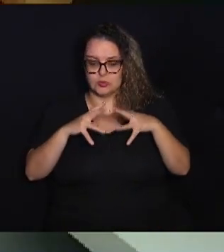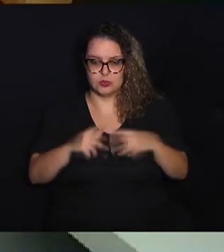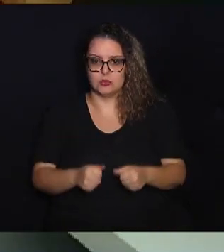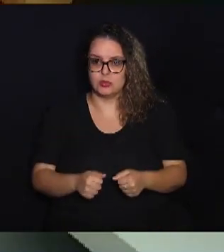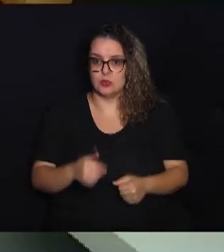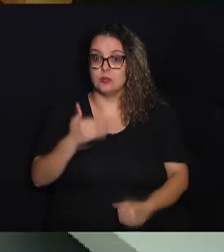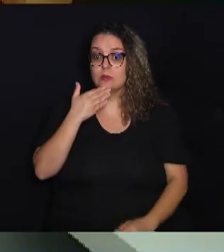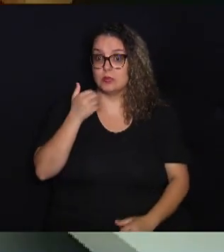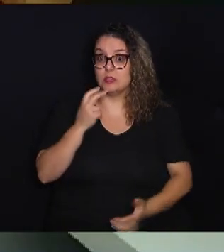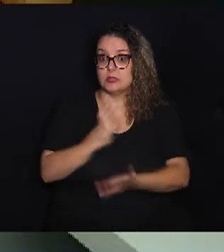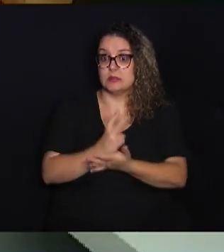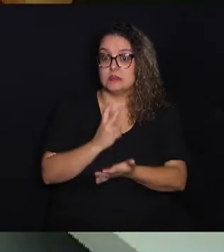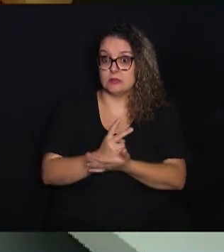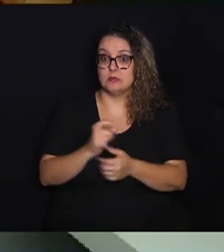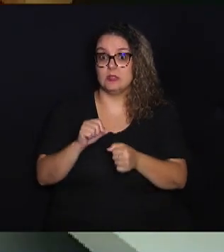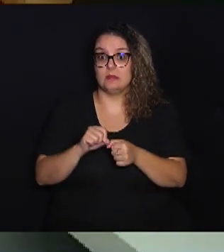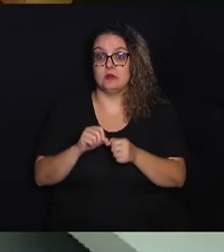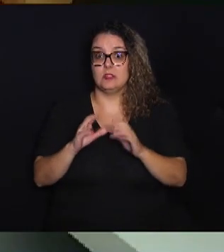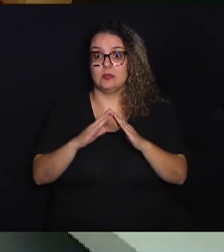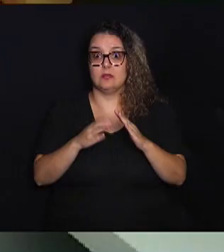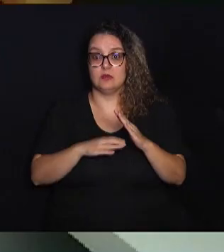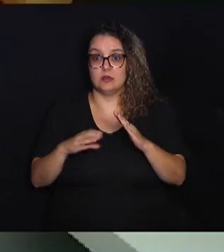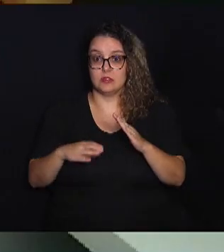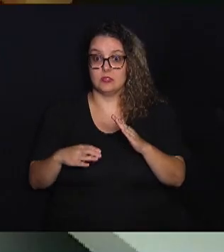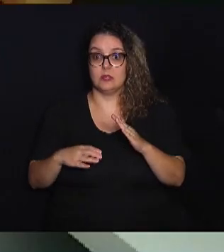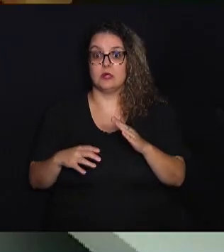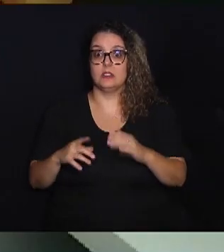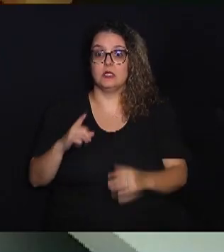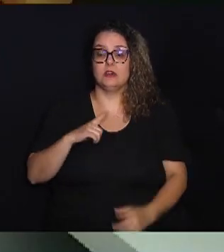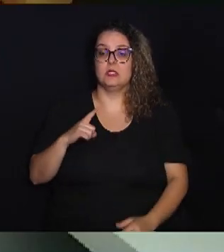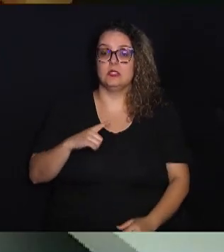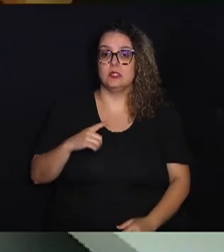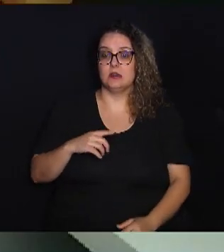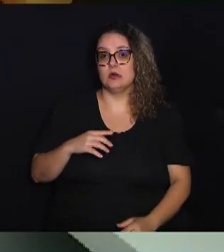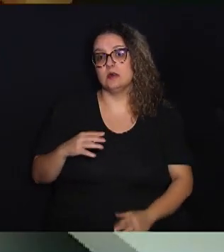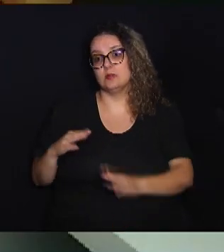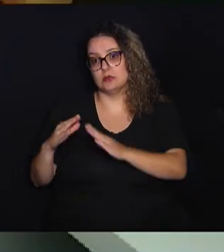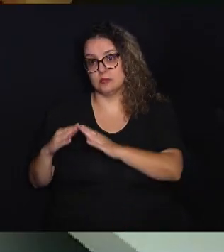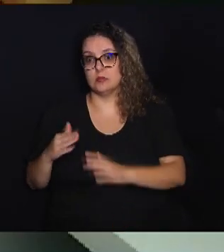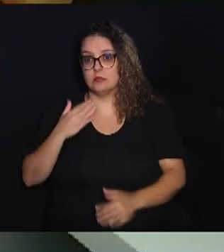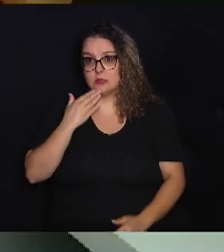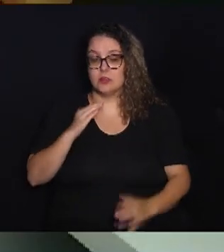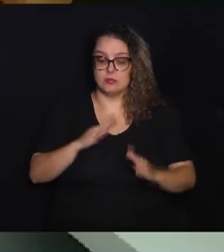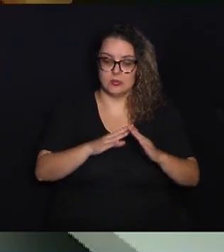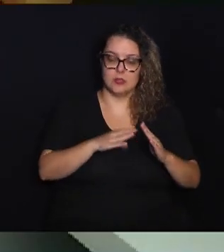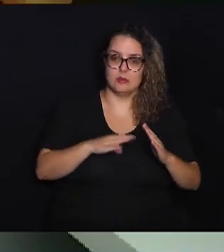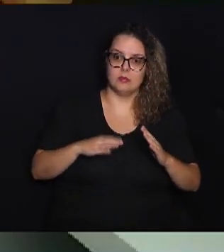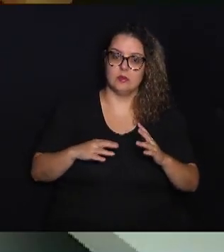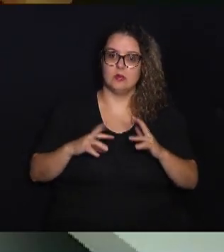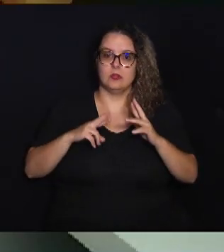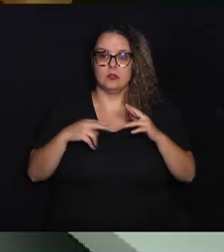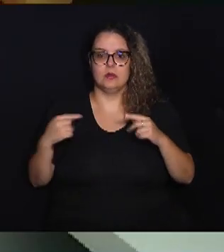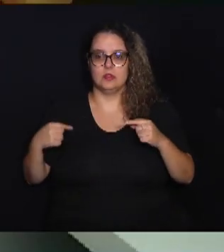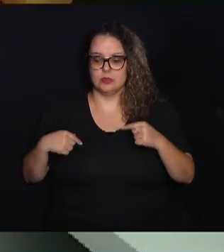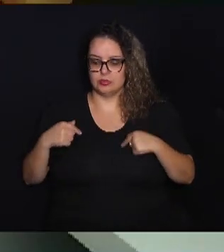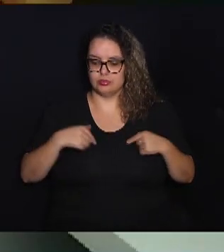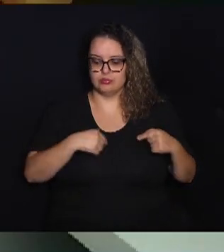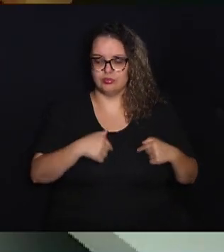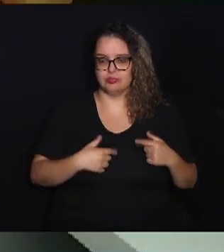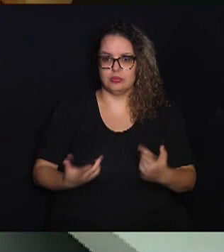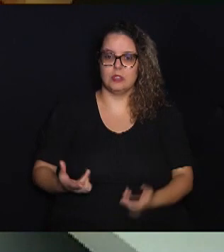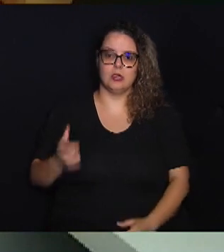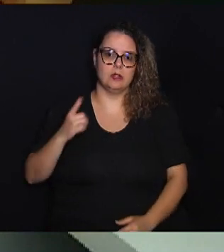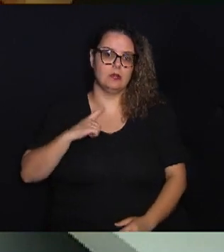melhor é sempre feito dentro da clínica, tem aqueles domiciliares, mas o melhor é na clínica mesmo, que você vai dormir cheio de fiozinho e aí vai